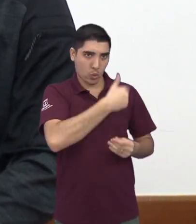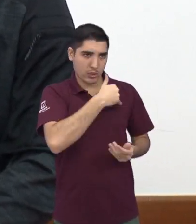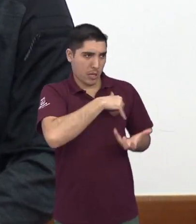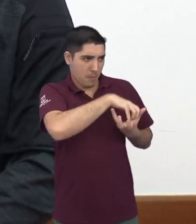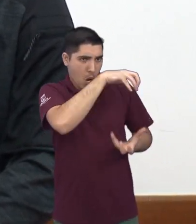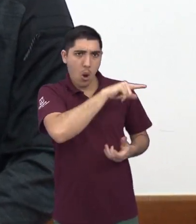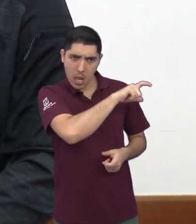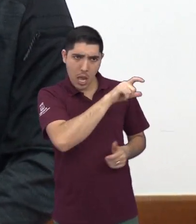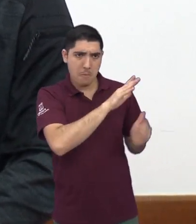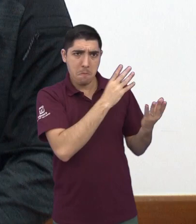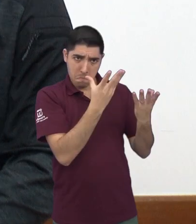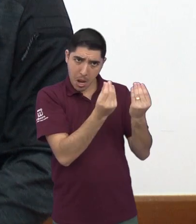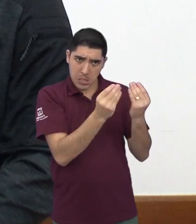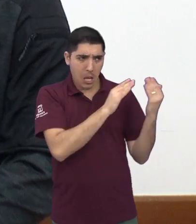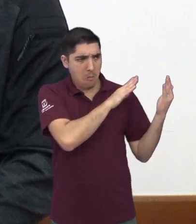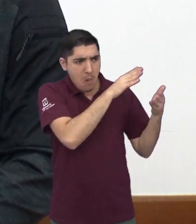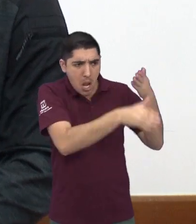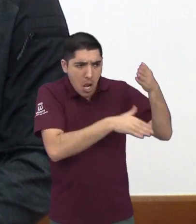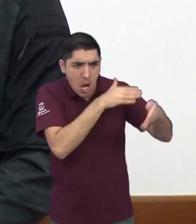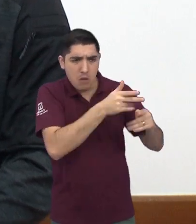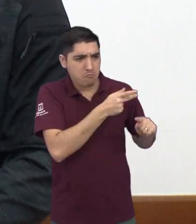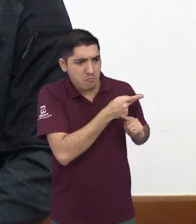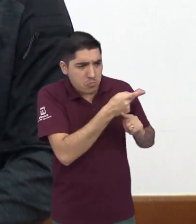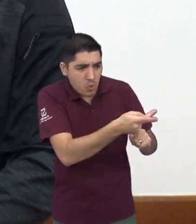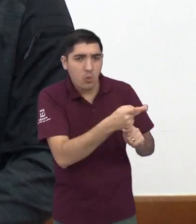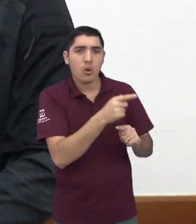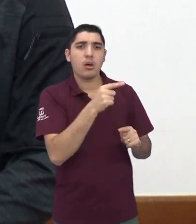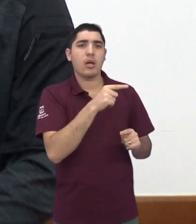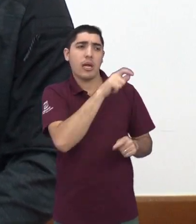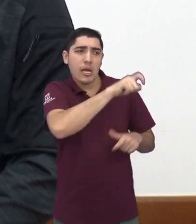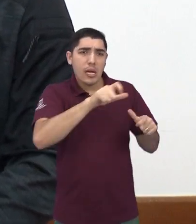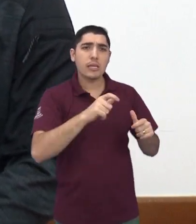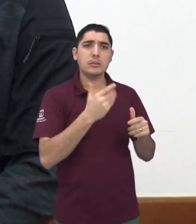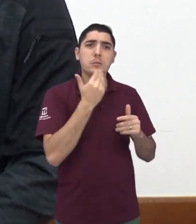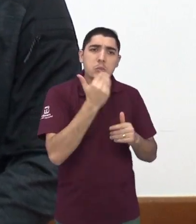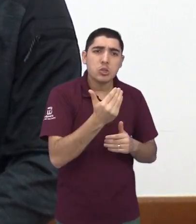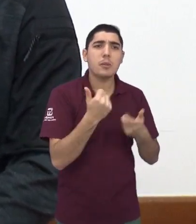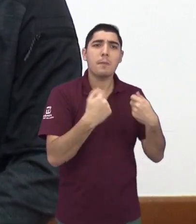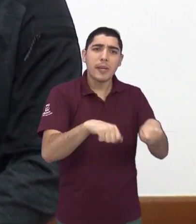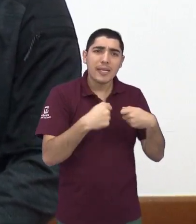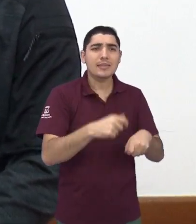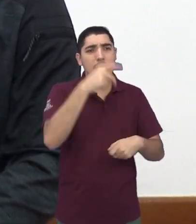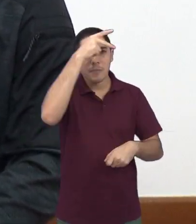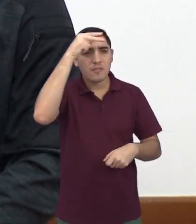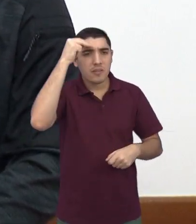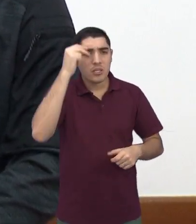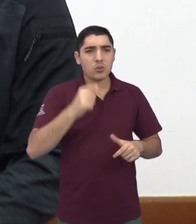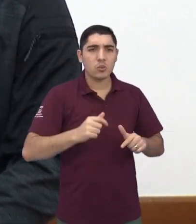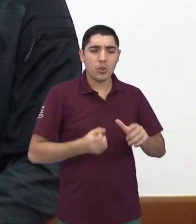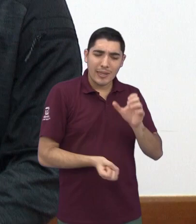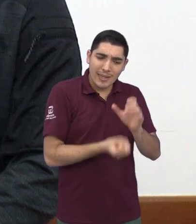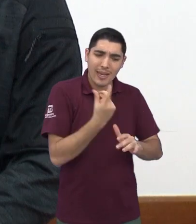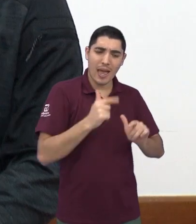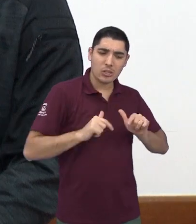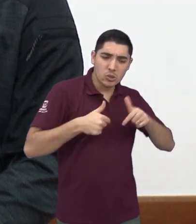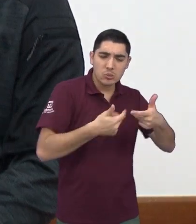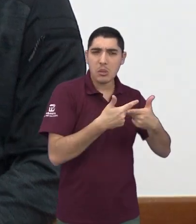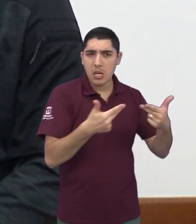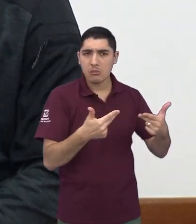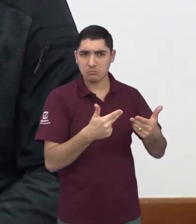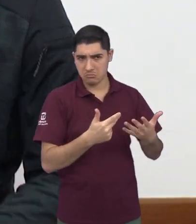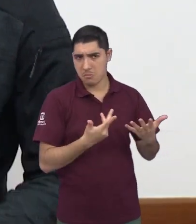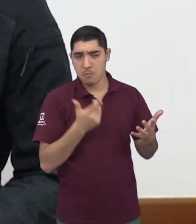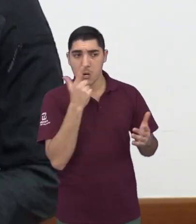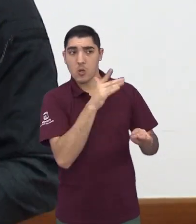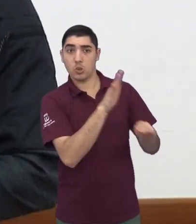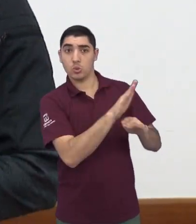né, por então esses equipamentos, né, por políticas públicas que fortaleçam a saúde deles mesmos, né?